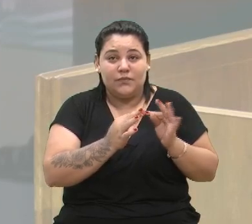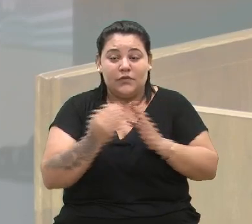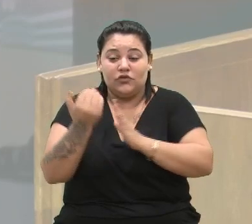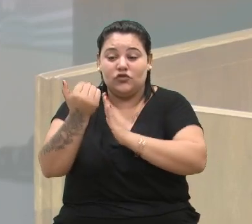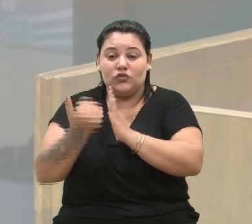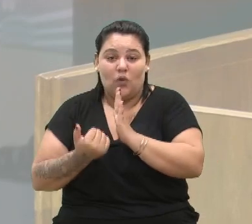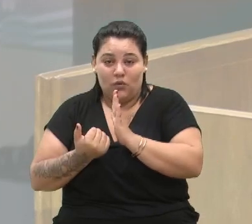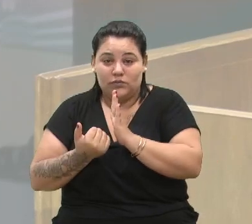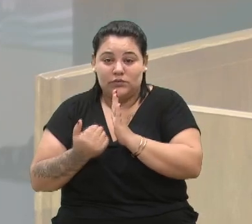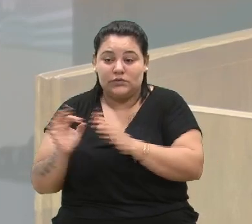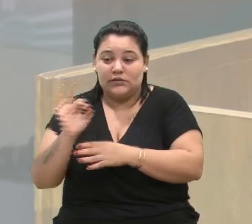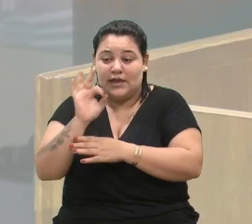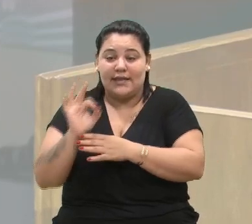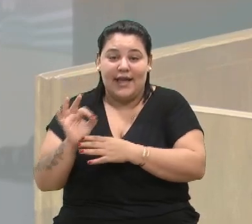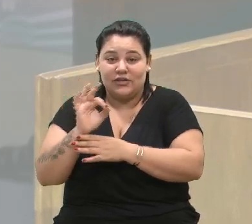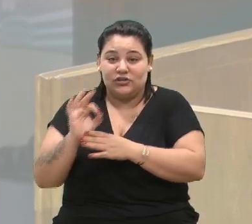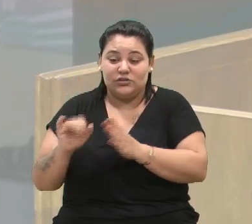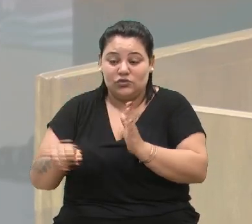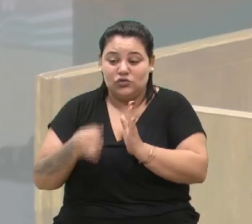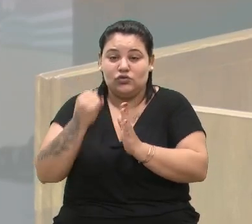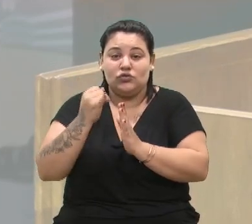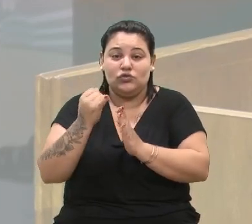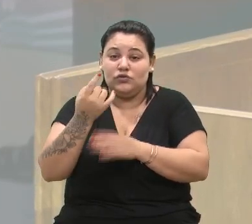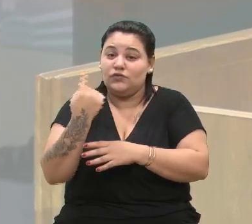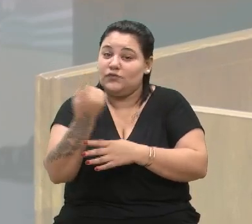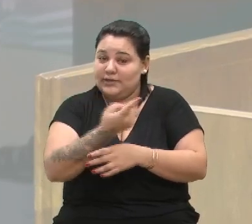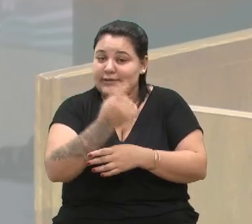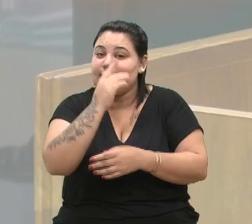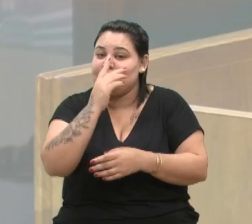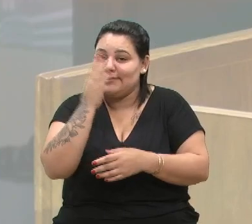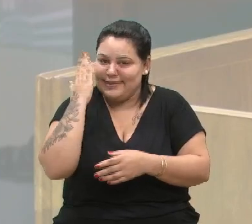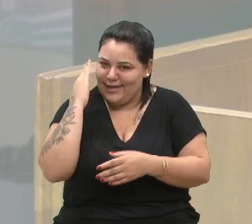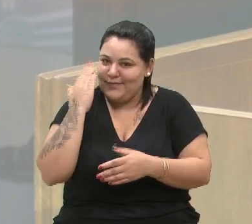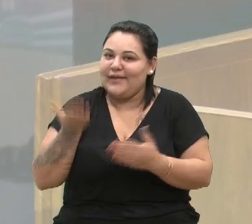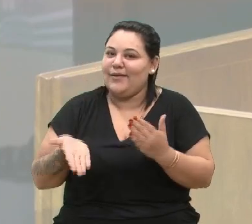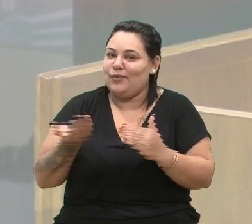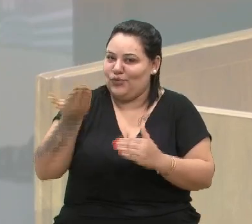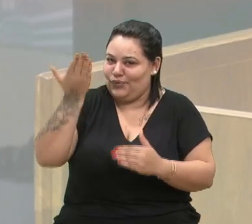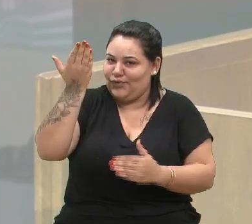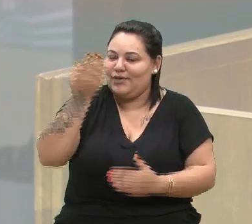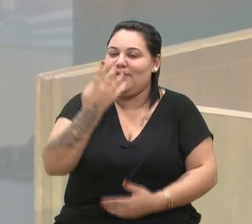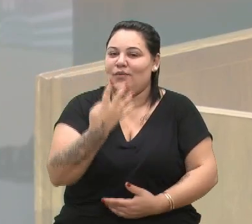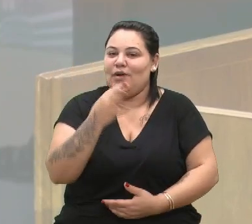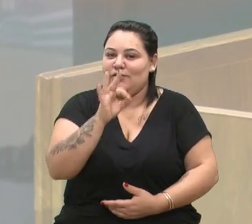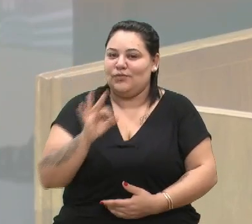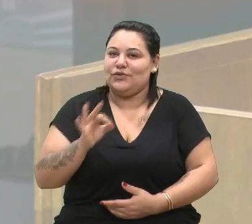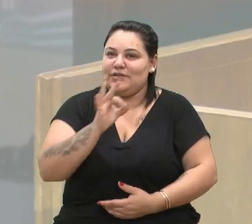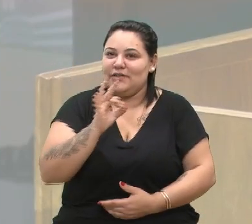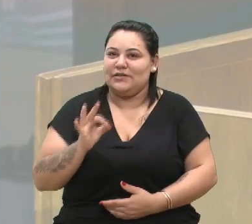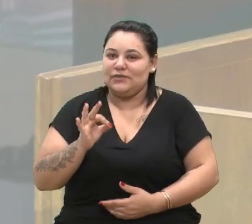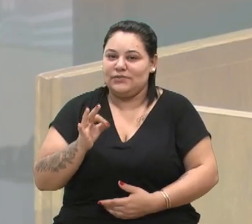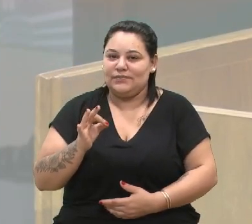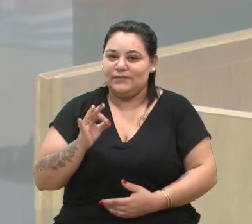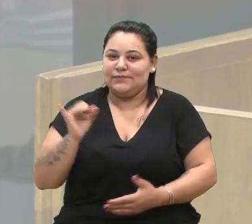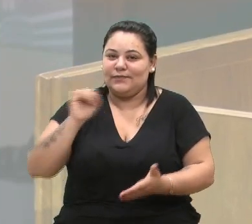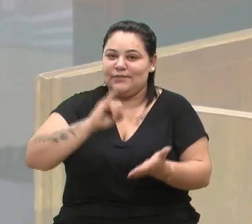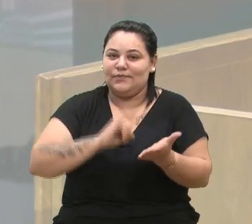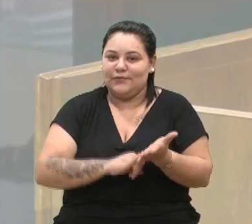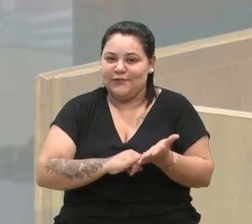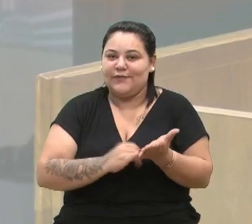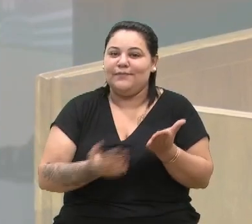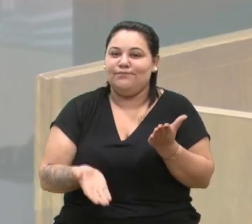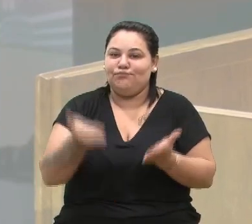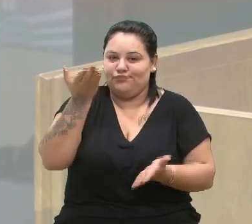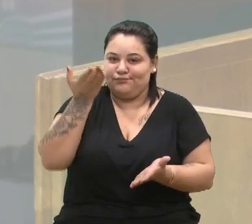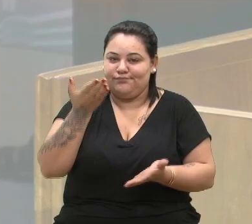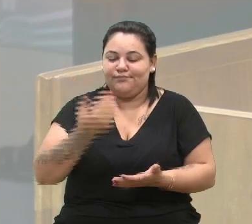descontado da taxa de juro, que todo mundo reconhece que é alta, né? É 4% acima da inflação, é uma taxa de juro